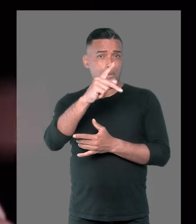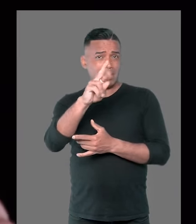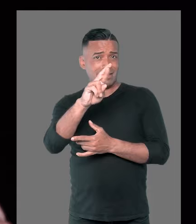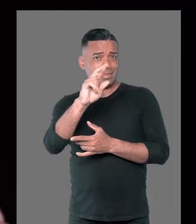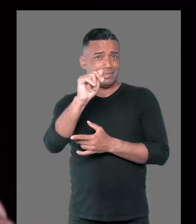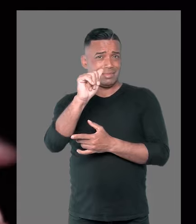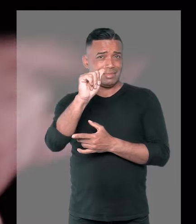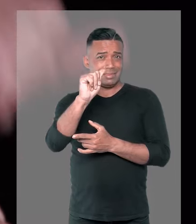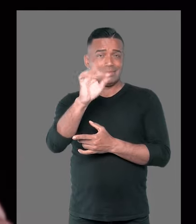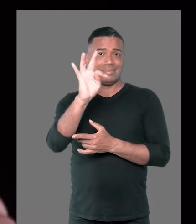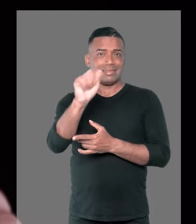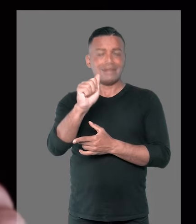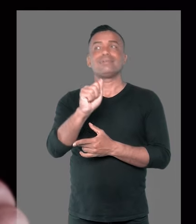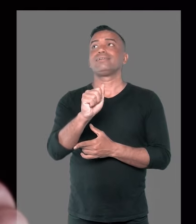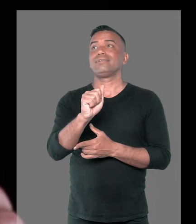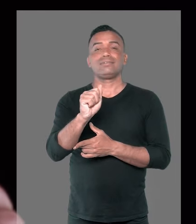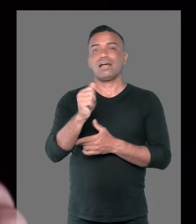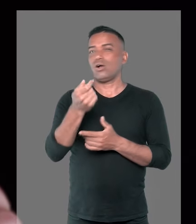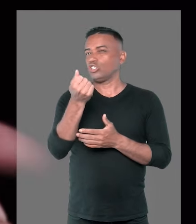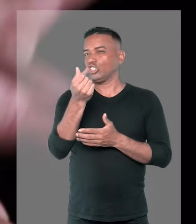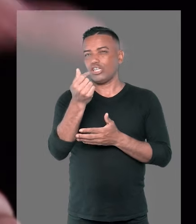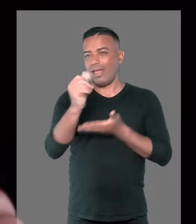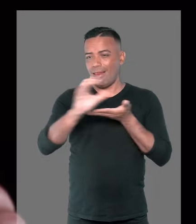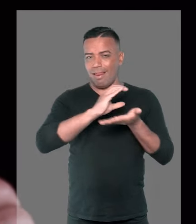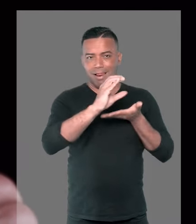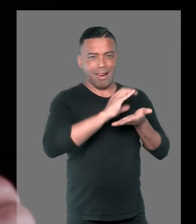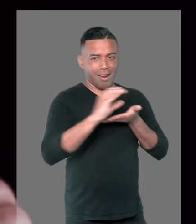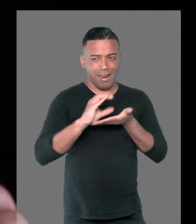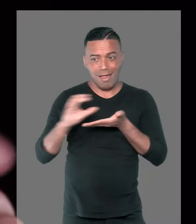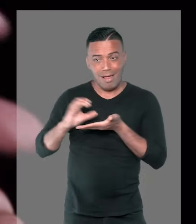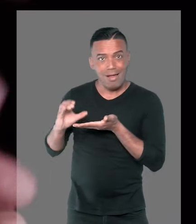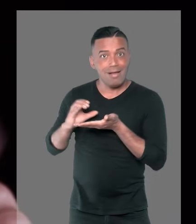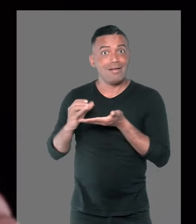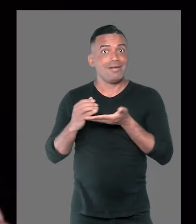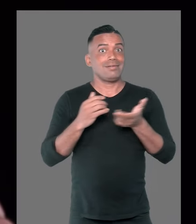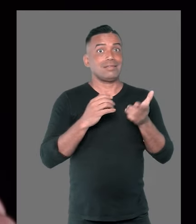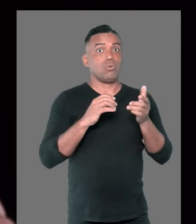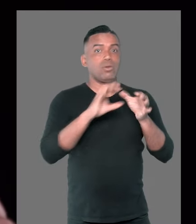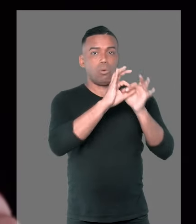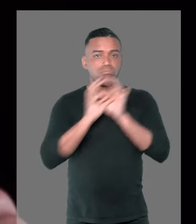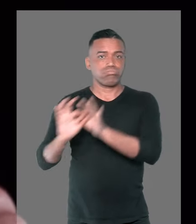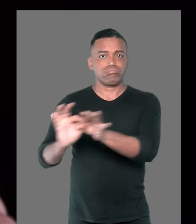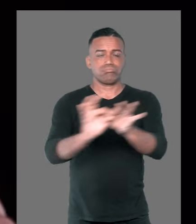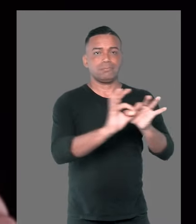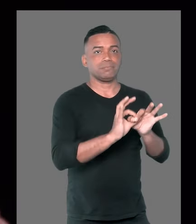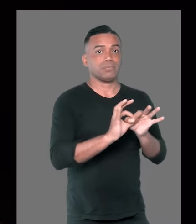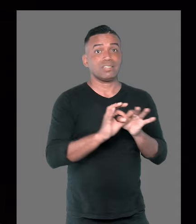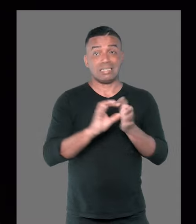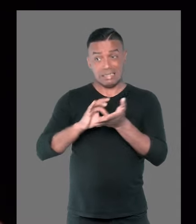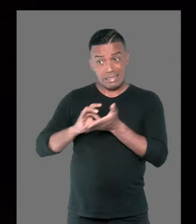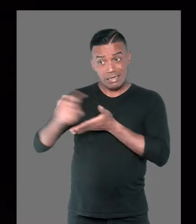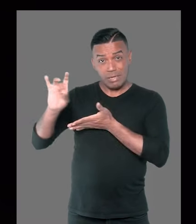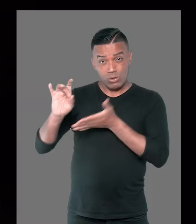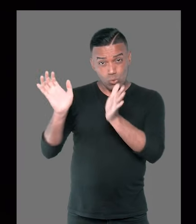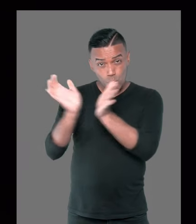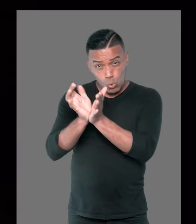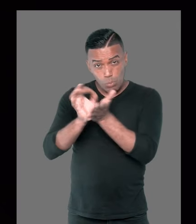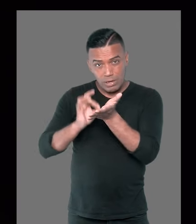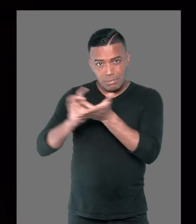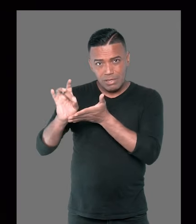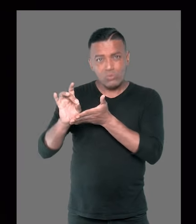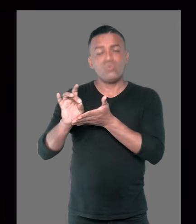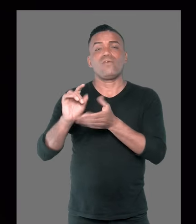num bocado de lugares a cunhagem de moeda era as casas da moeda eram uma rede tá certo os inimigos de Marco Antônio sabe como era que